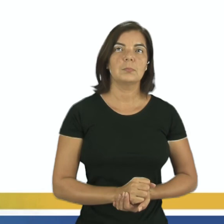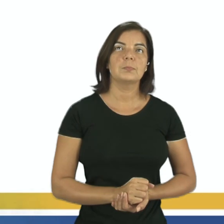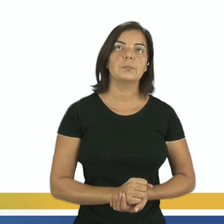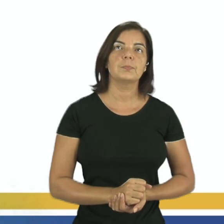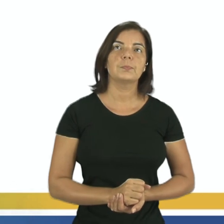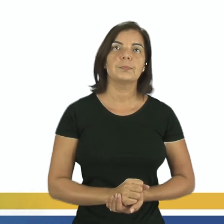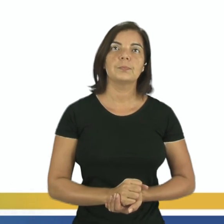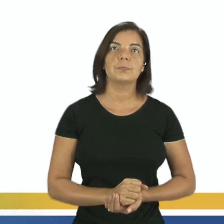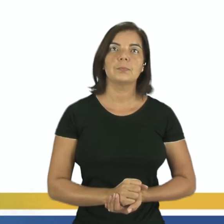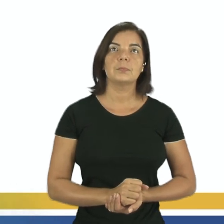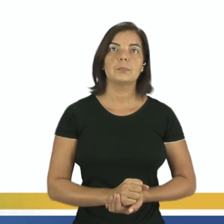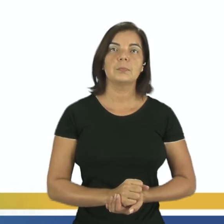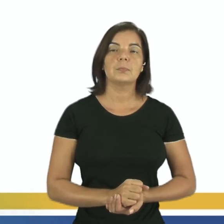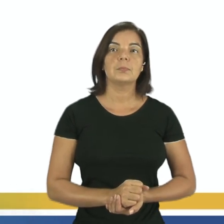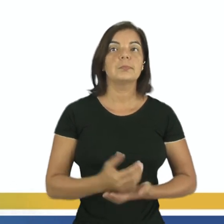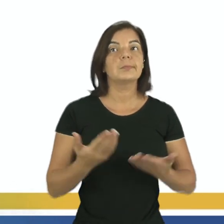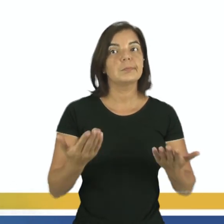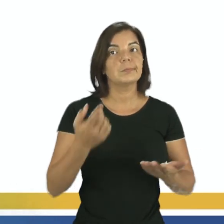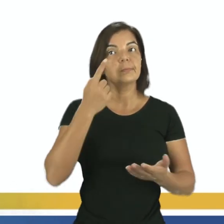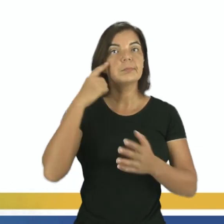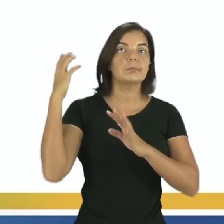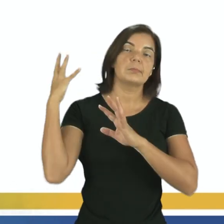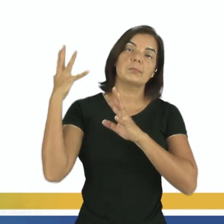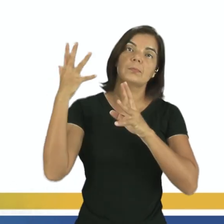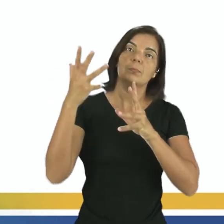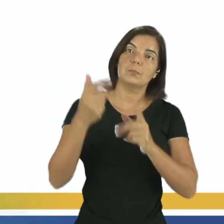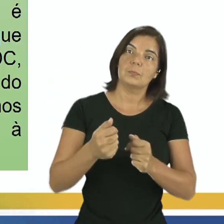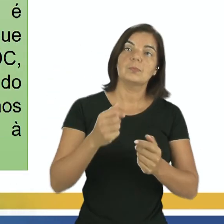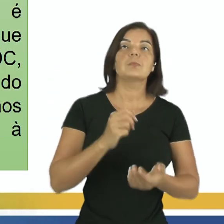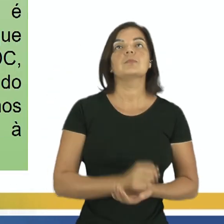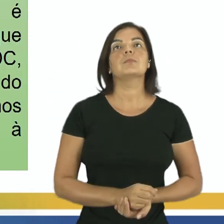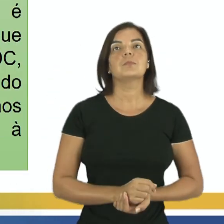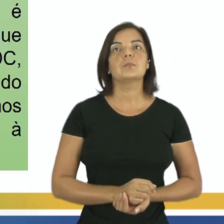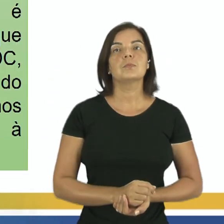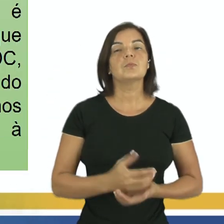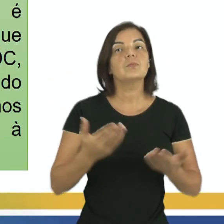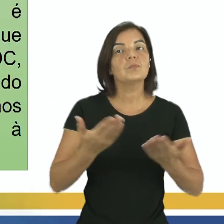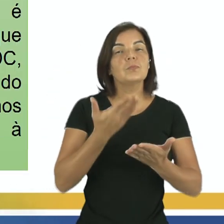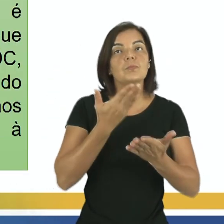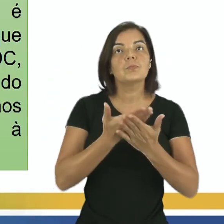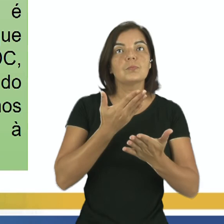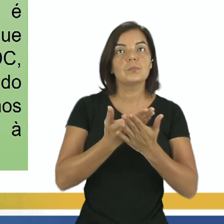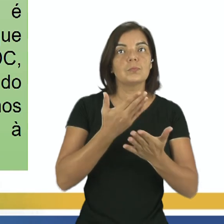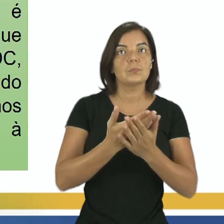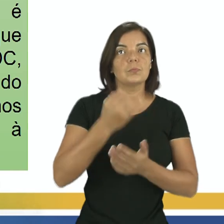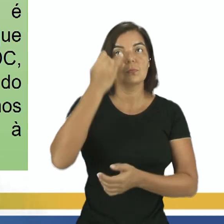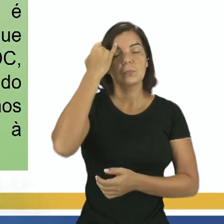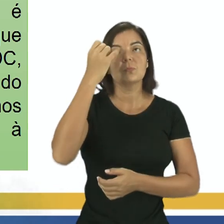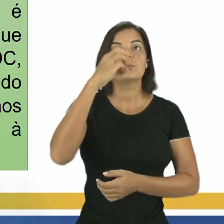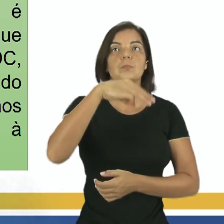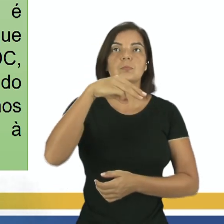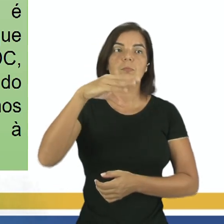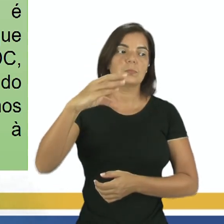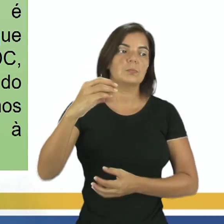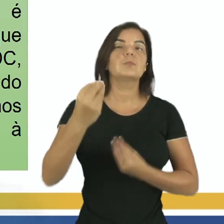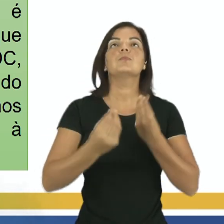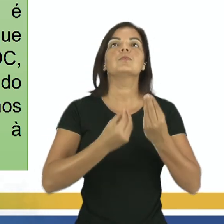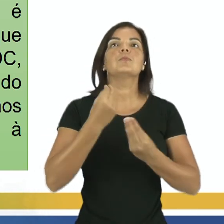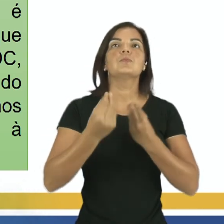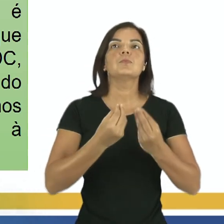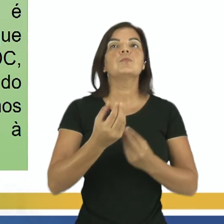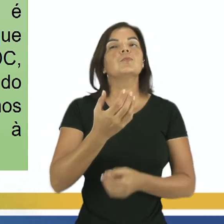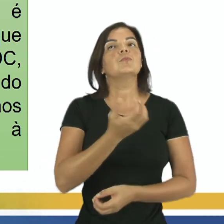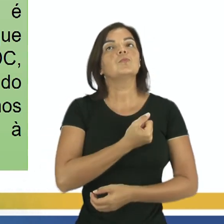240. Então é hora da revisão. Então, ó, hoje nós estudamos a ideia do MMC como o